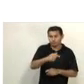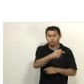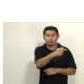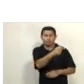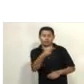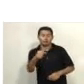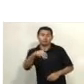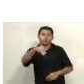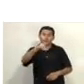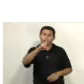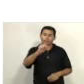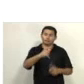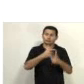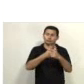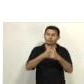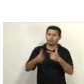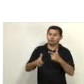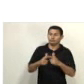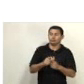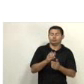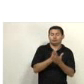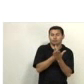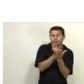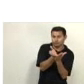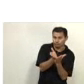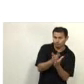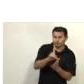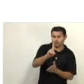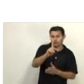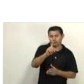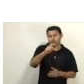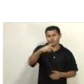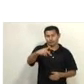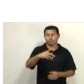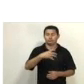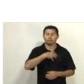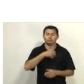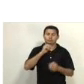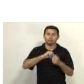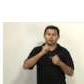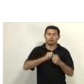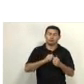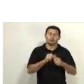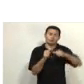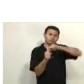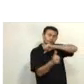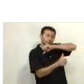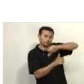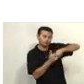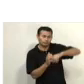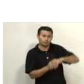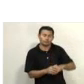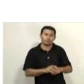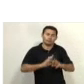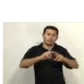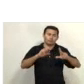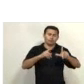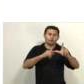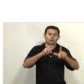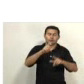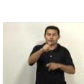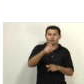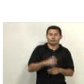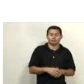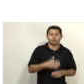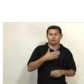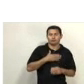a média e divido pelo desvio padrão. Essa é a forma da gente fazer a conversão da variável x